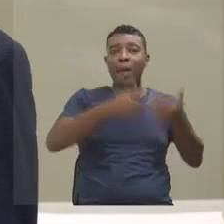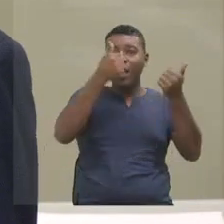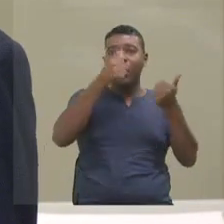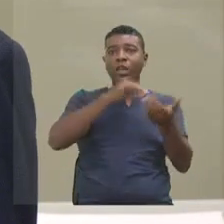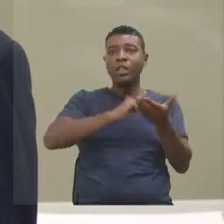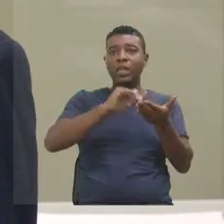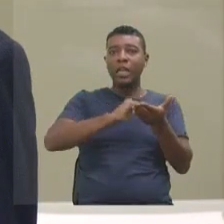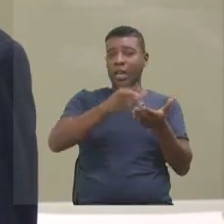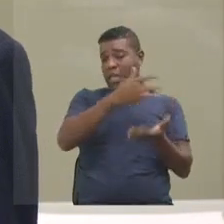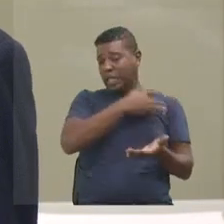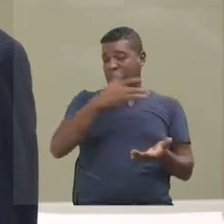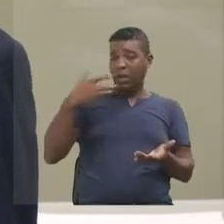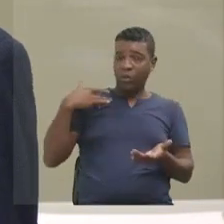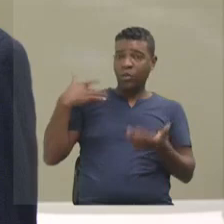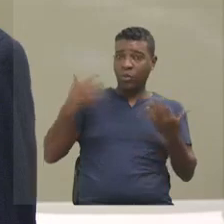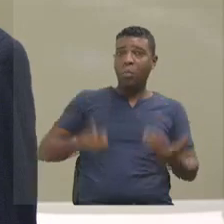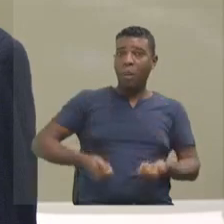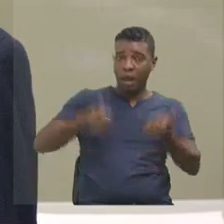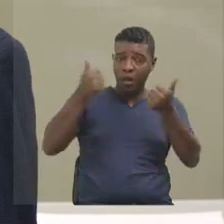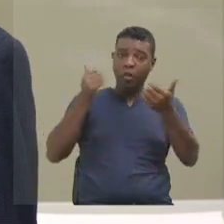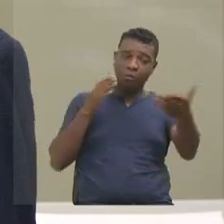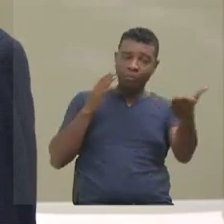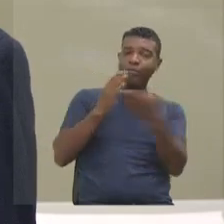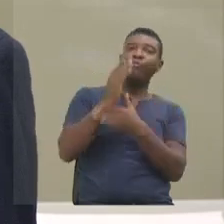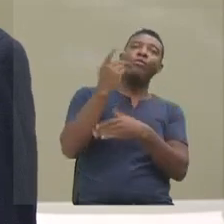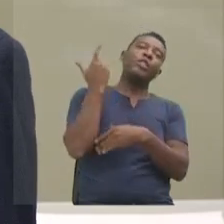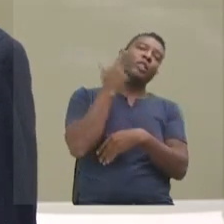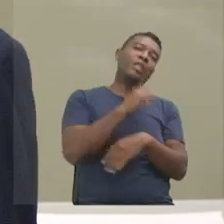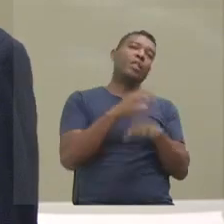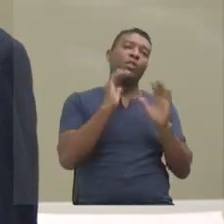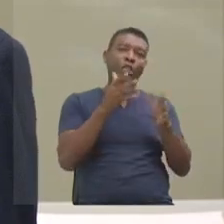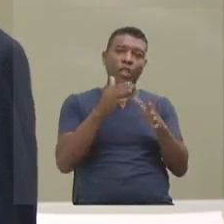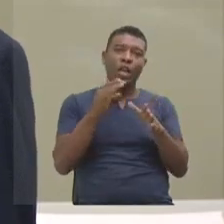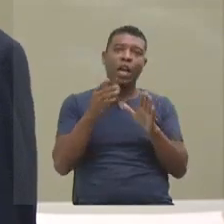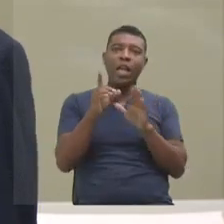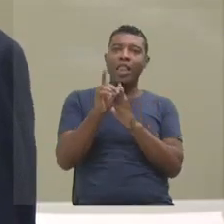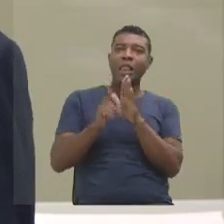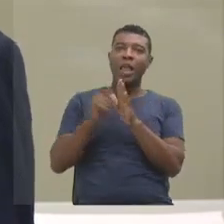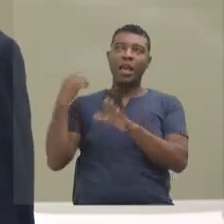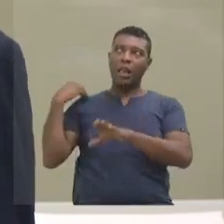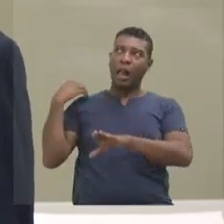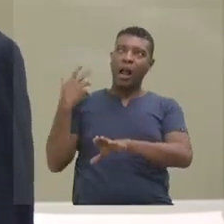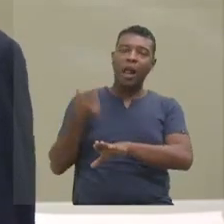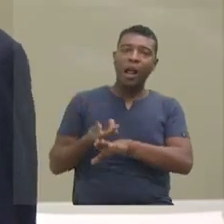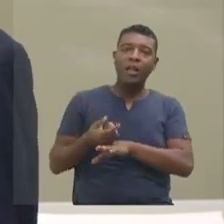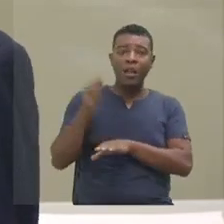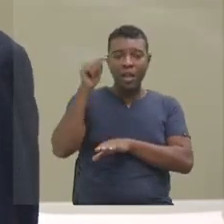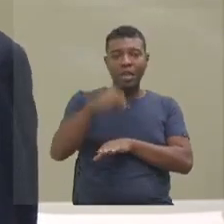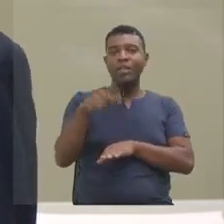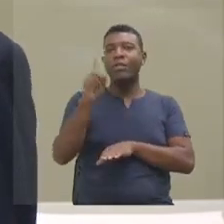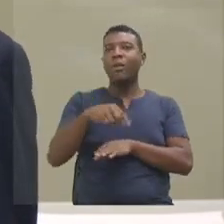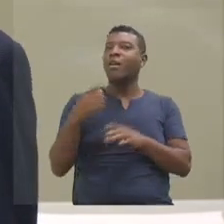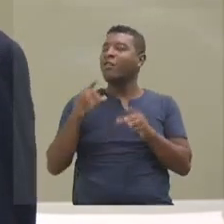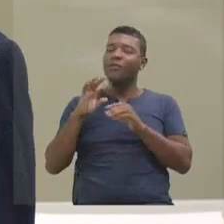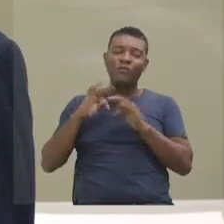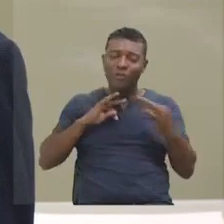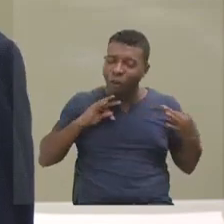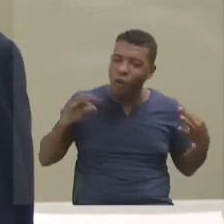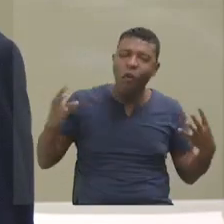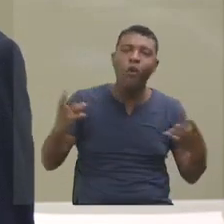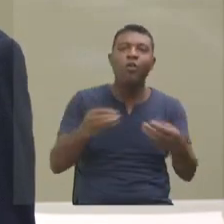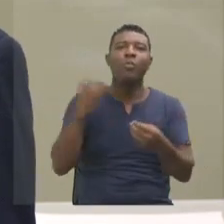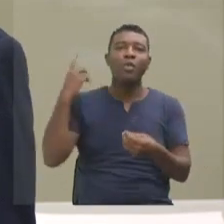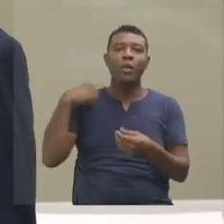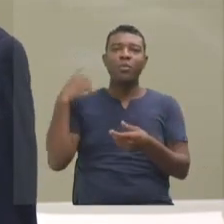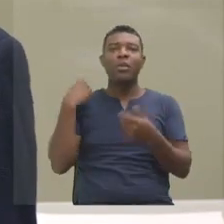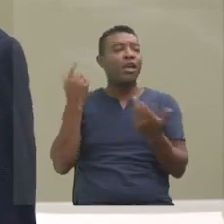secretário de saúde das últimas décadas do Estado de Minas Gerais então isso foi unânime aqui entre todos os deputados